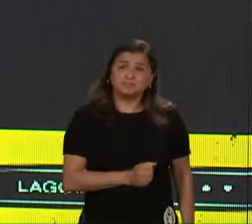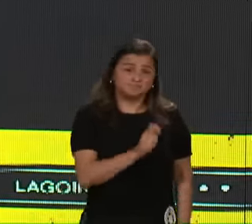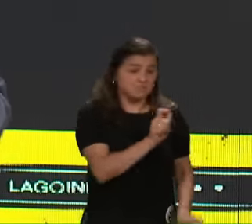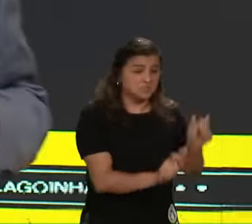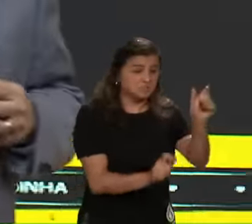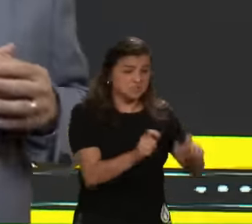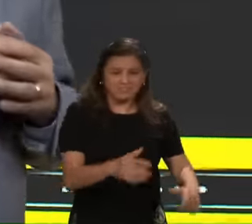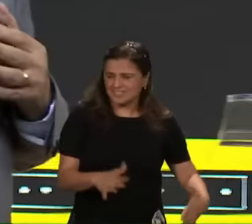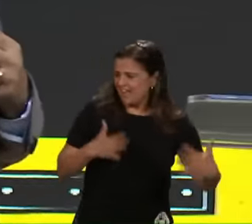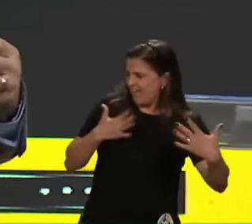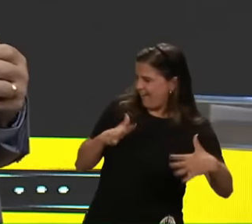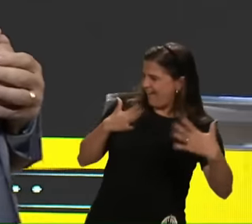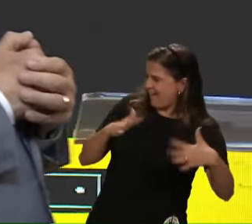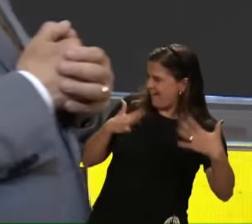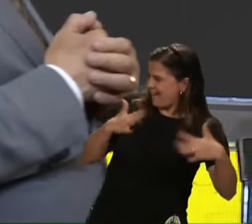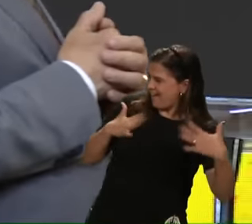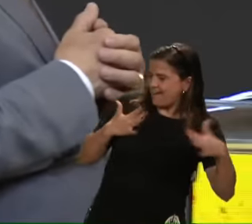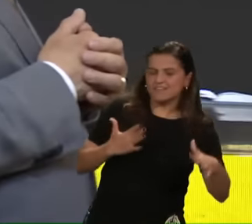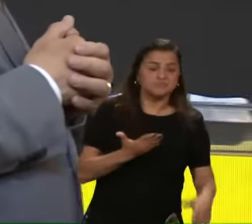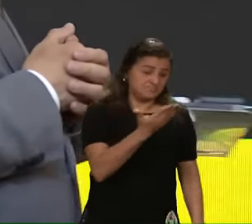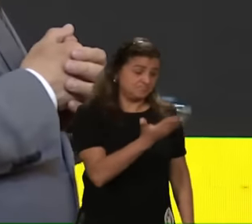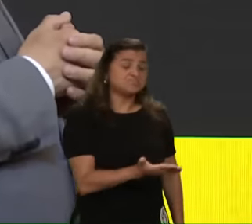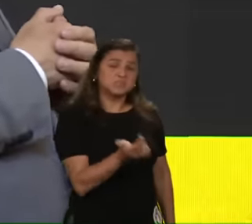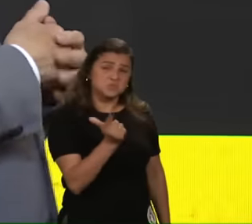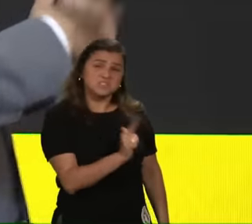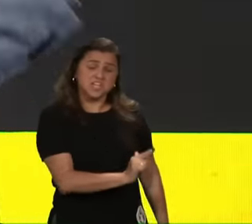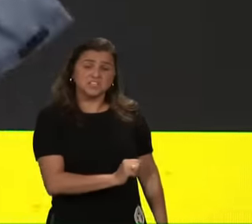Os homens podem aplaudi-lo.